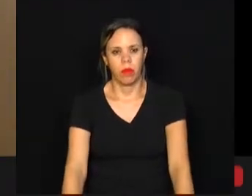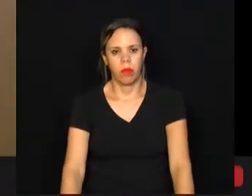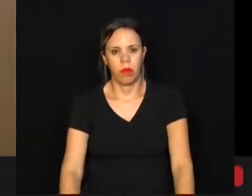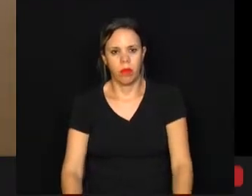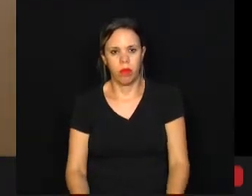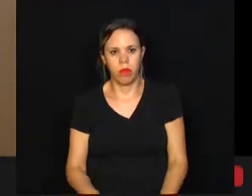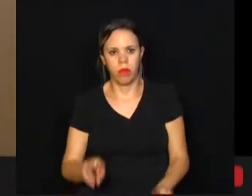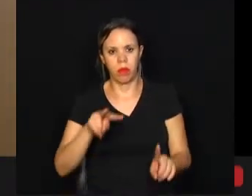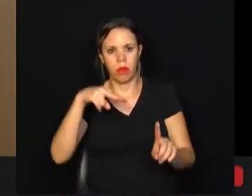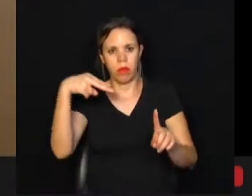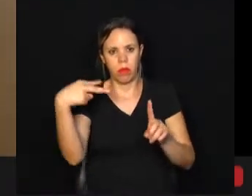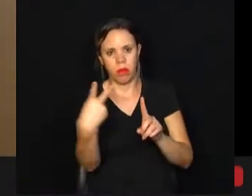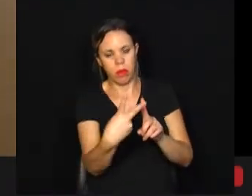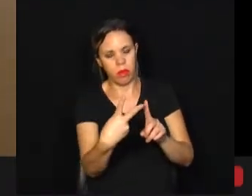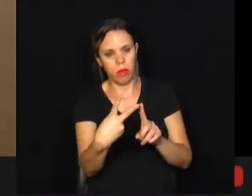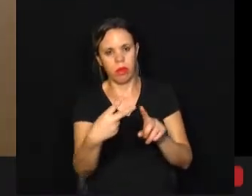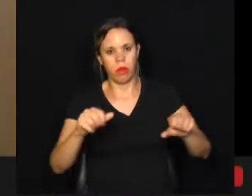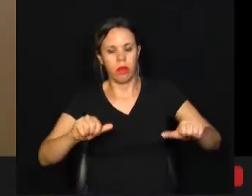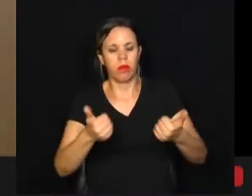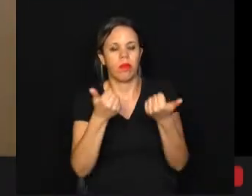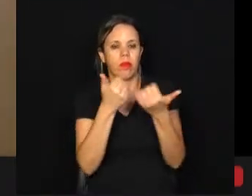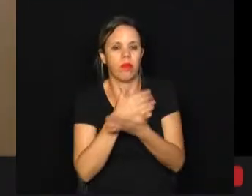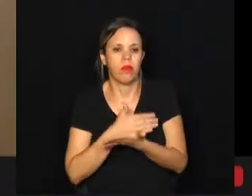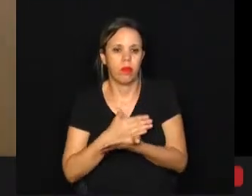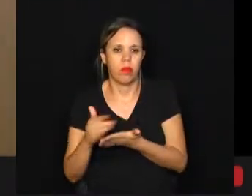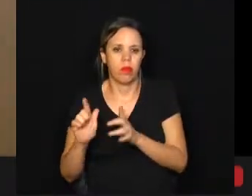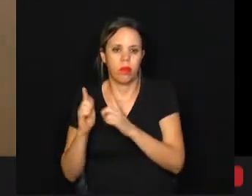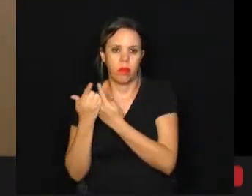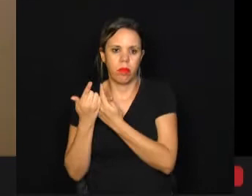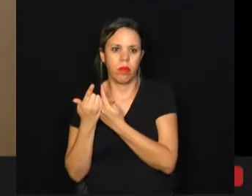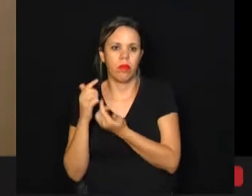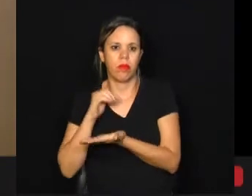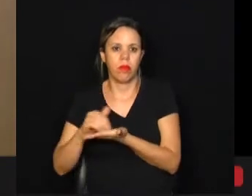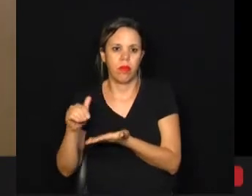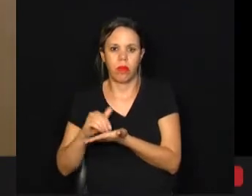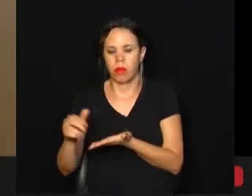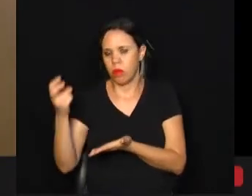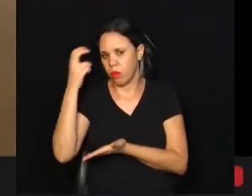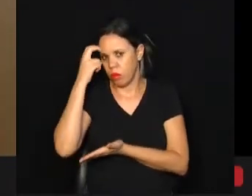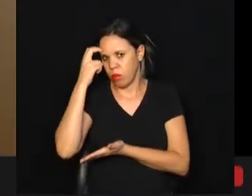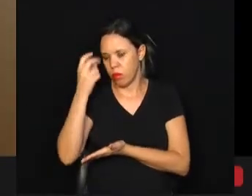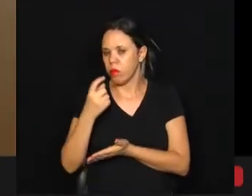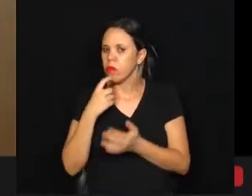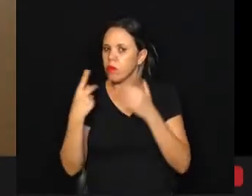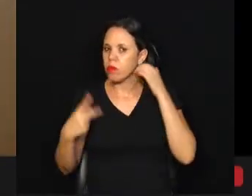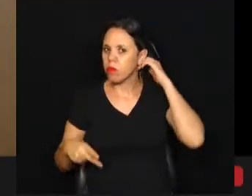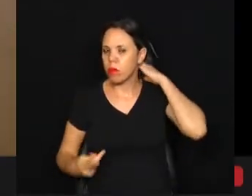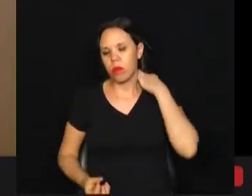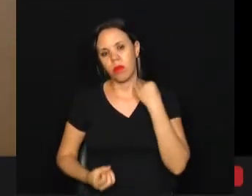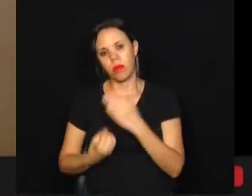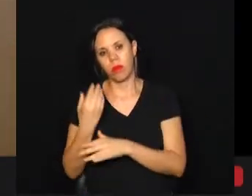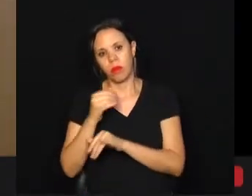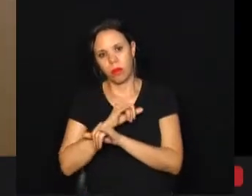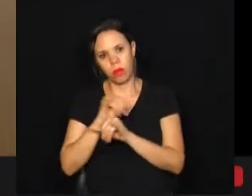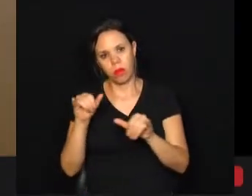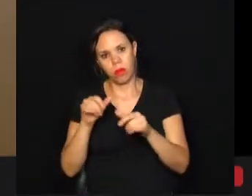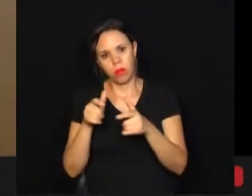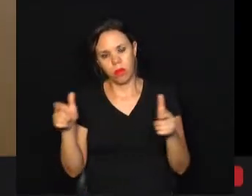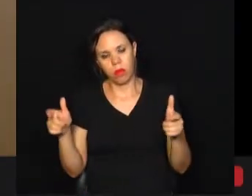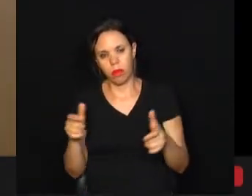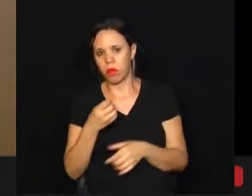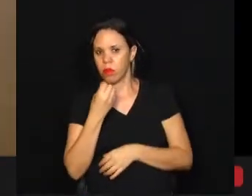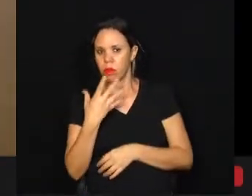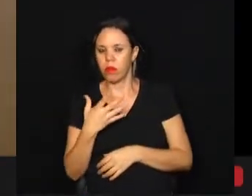aspectos positivos. Né? O início da gestão da Secretaria de Cultura de Campinas, ela foi bastante promissora, ela foi